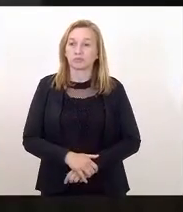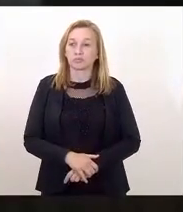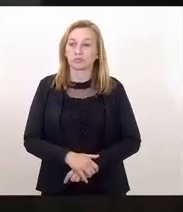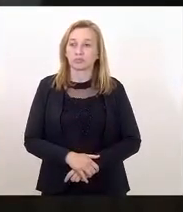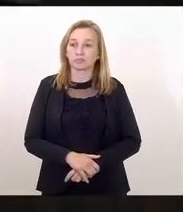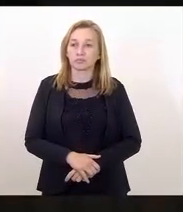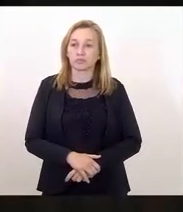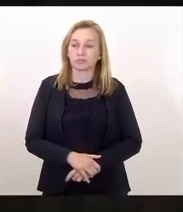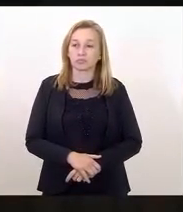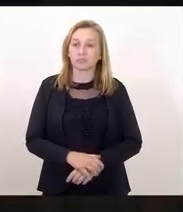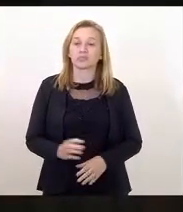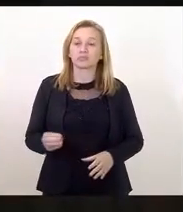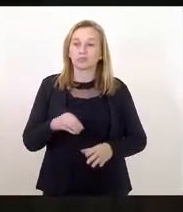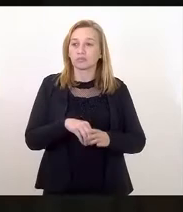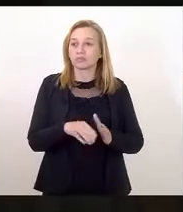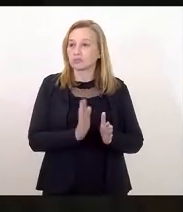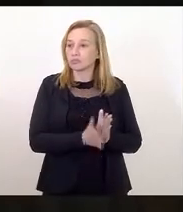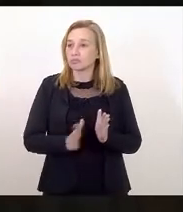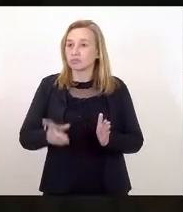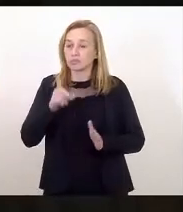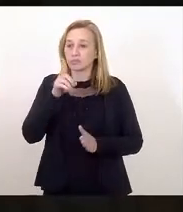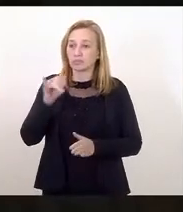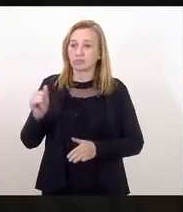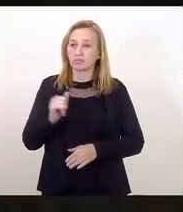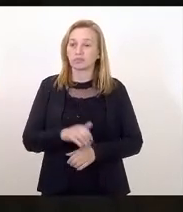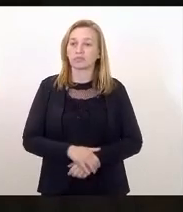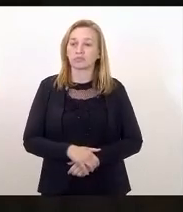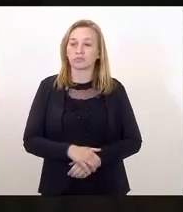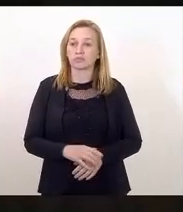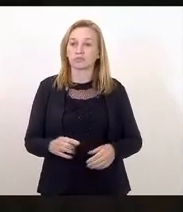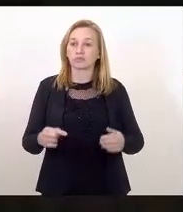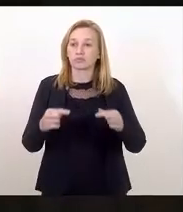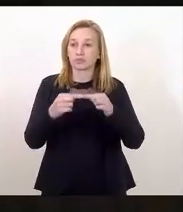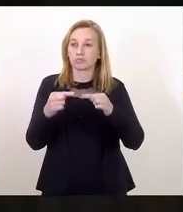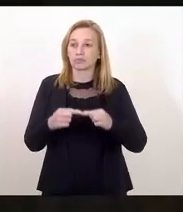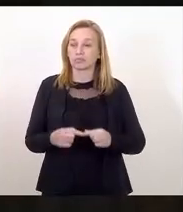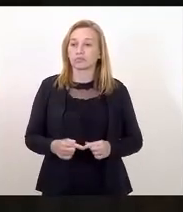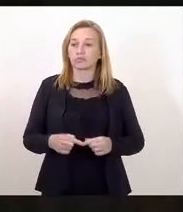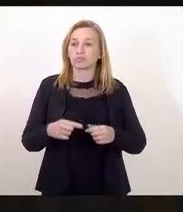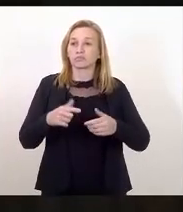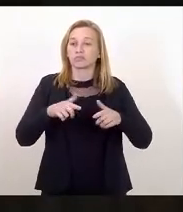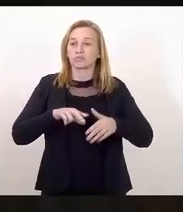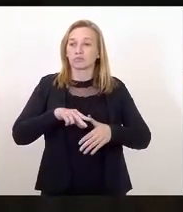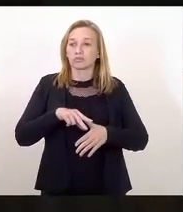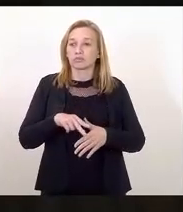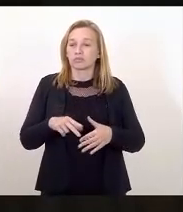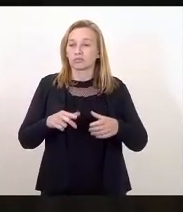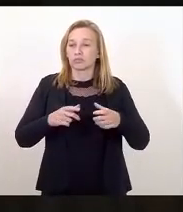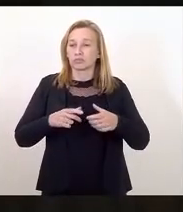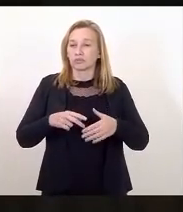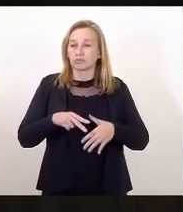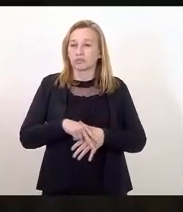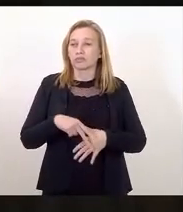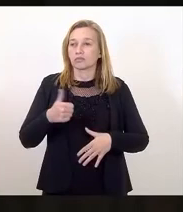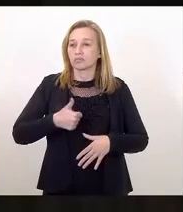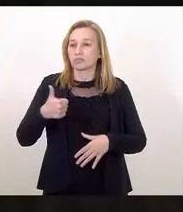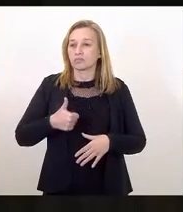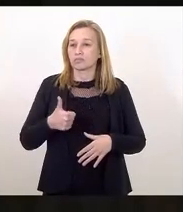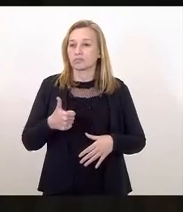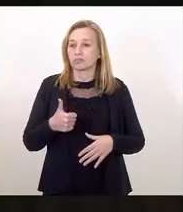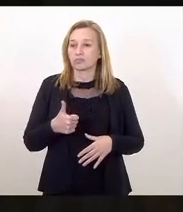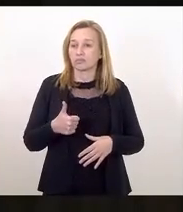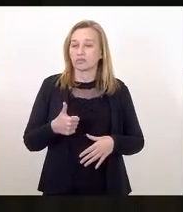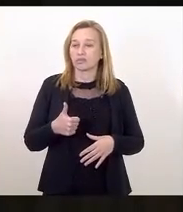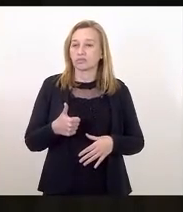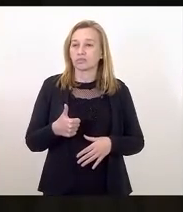Anuncio, incluindo na ordem do dia, de acordo com o inciso primeiro do artigo 47 do Regimento Interno, de tramitação